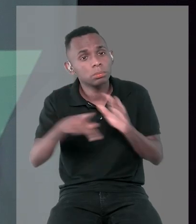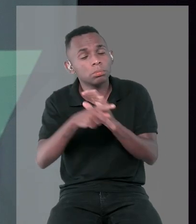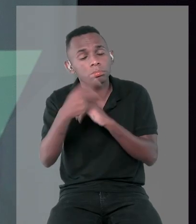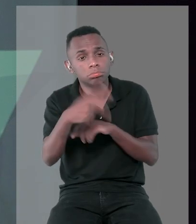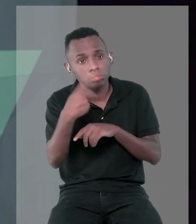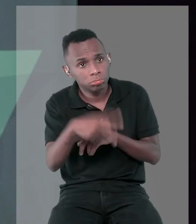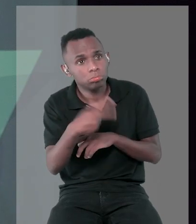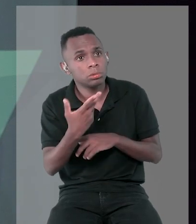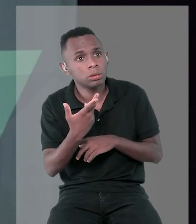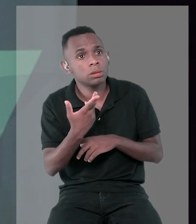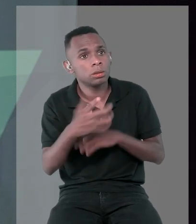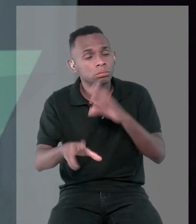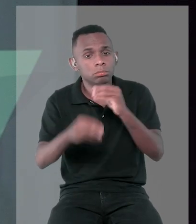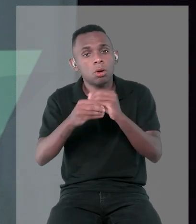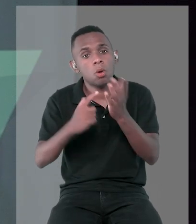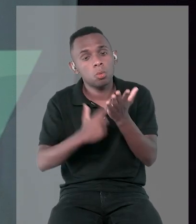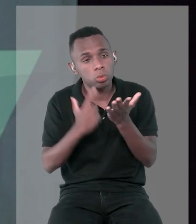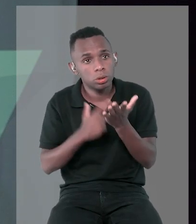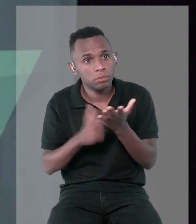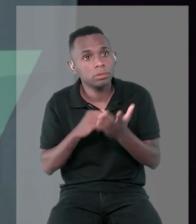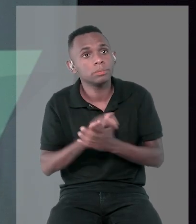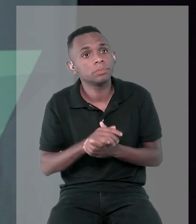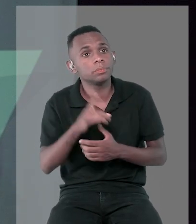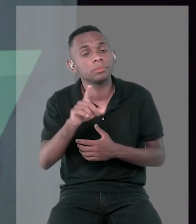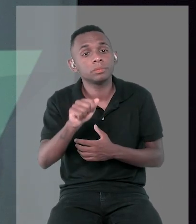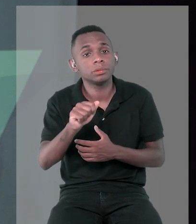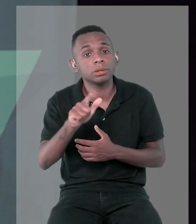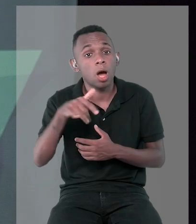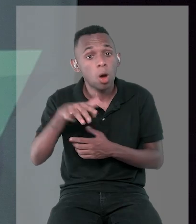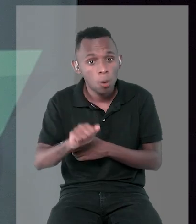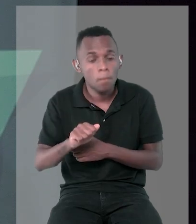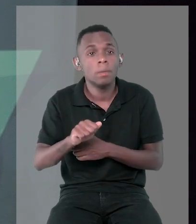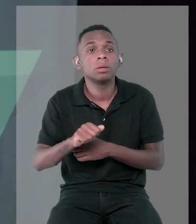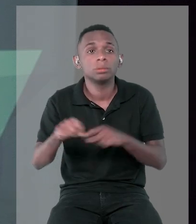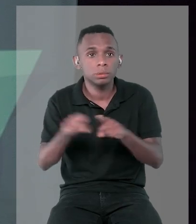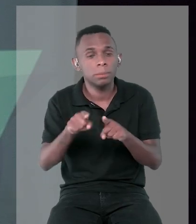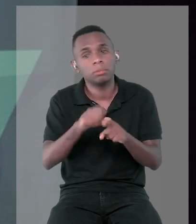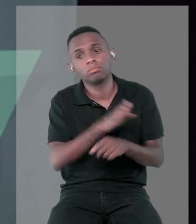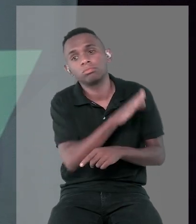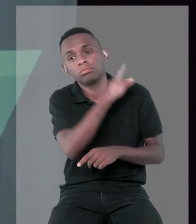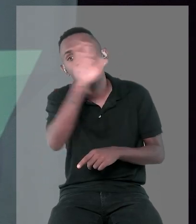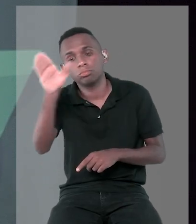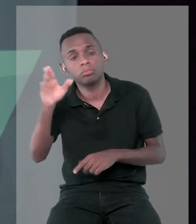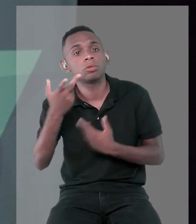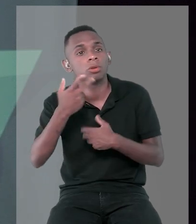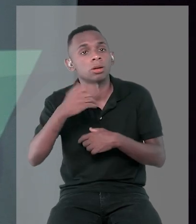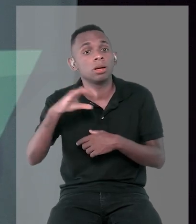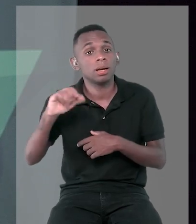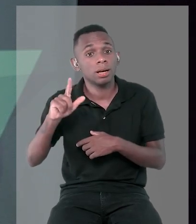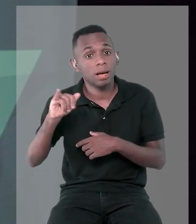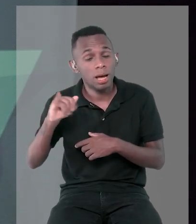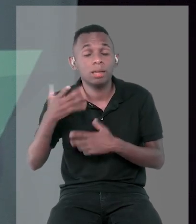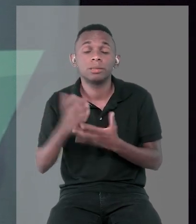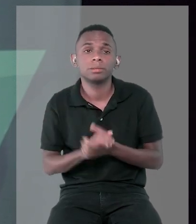dele para o livro. A Dalma Nascimento também foi para Cali com a Clarice. E lá aconteceu uma